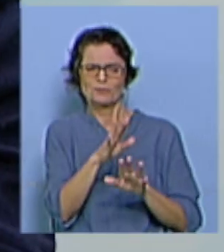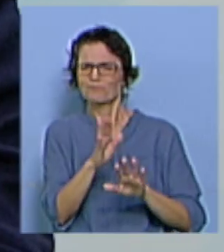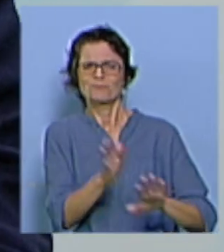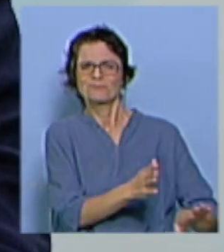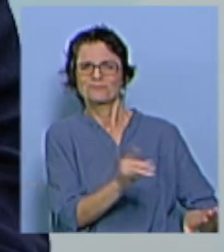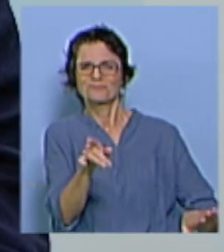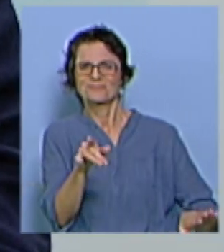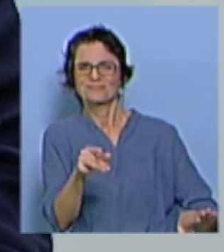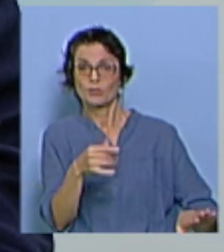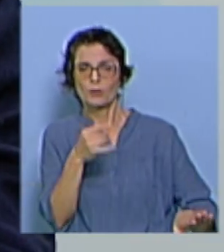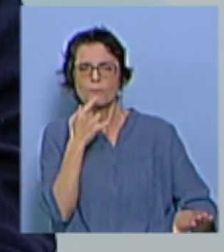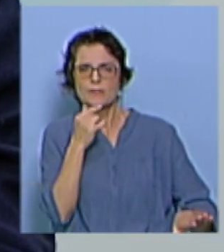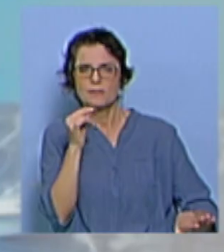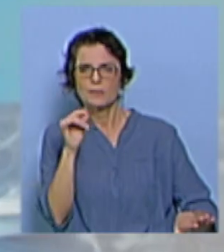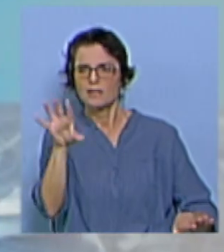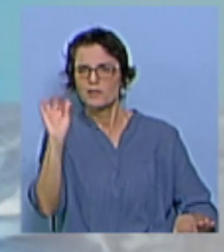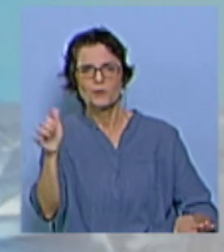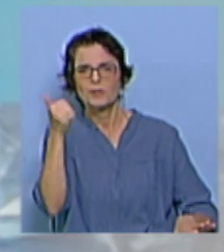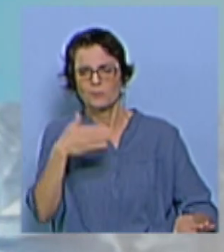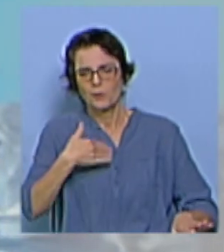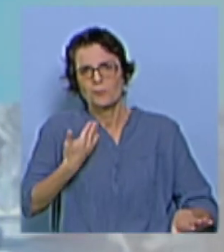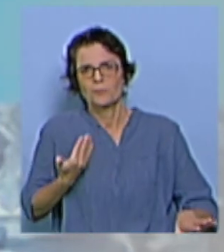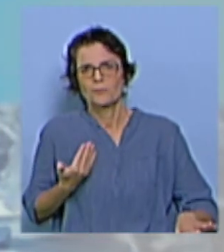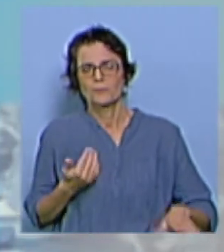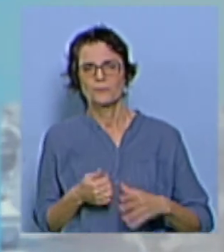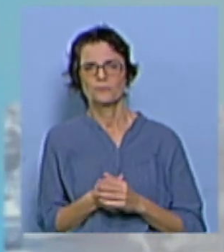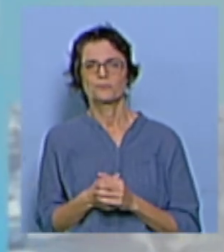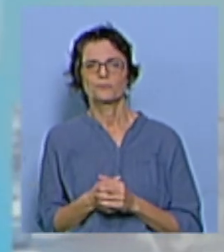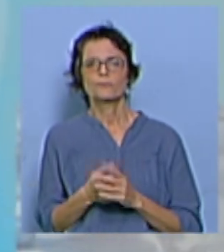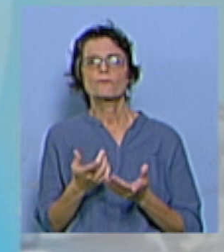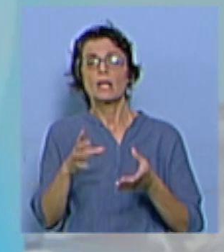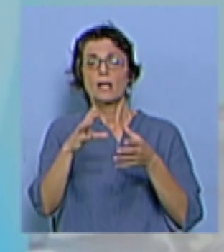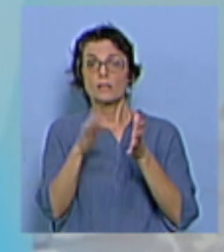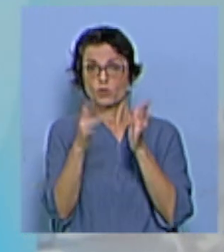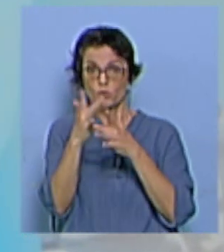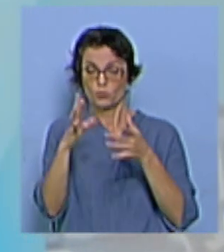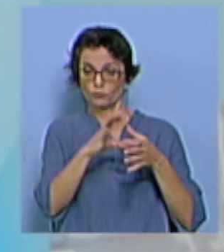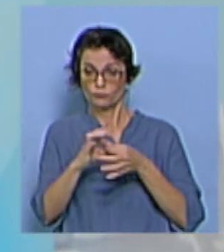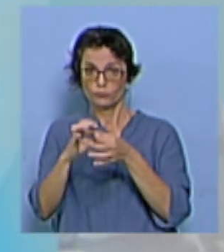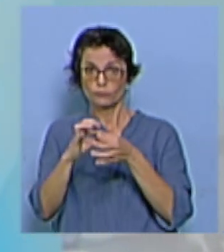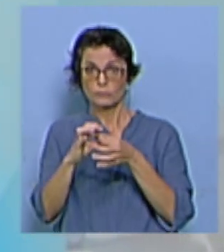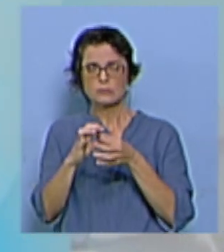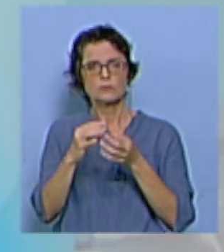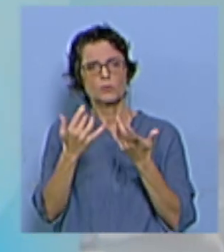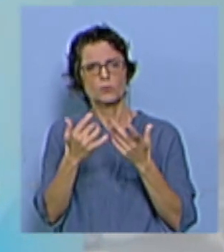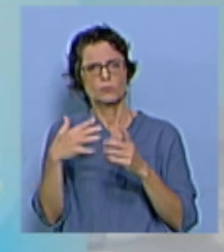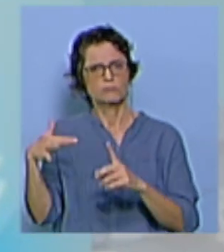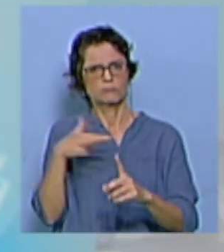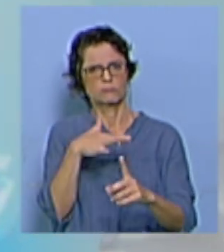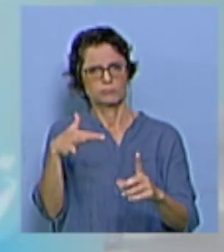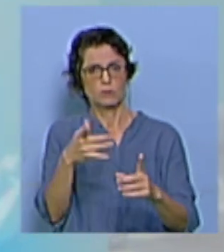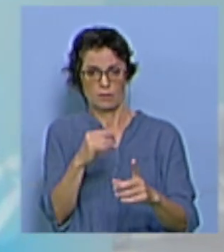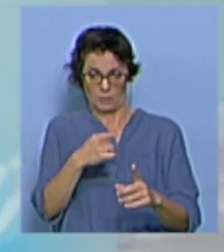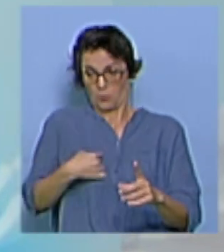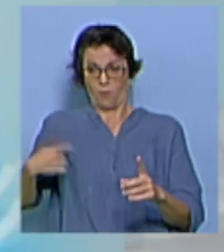melhores para mim. No relacionamento de Jesus com os seus conterrâneos e com cidadãos e